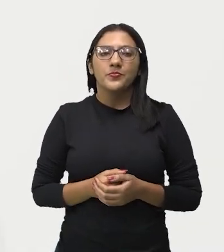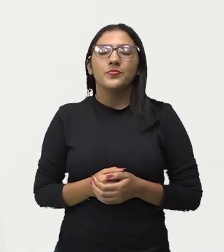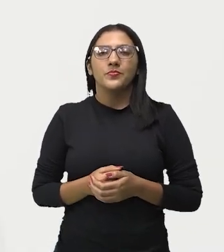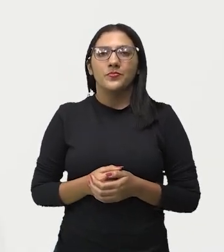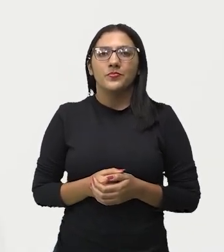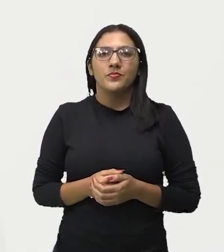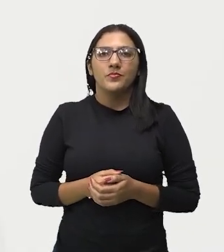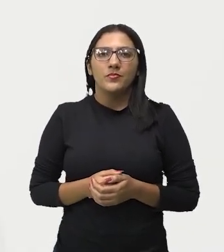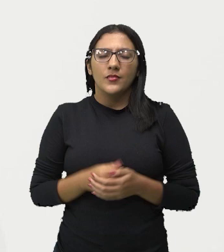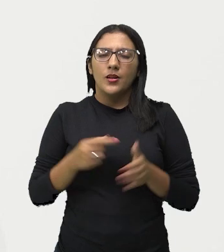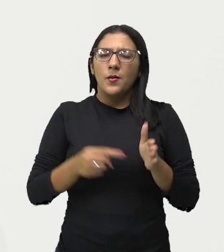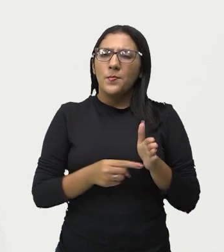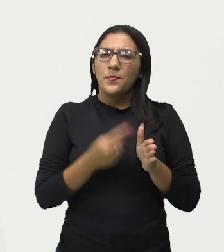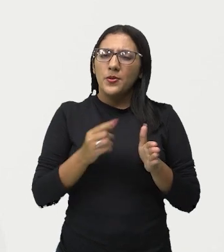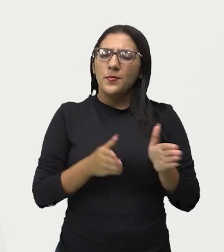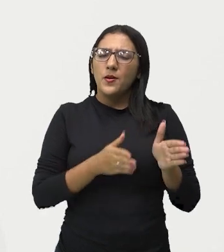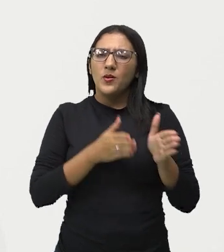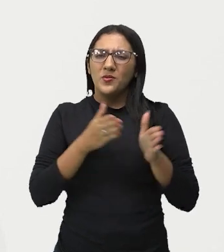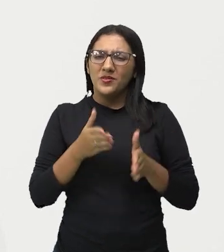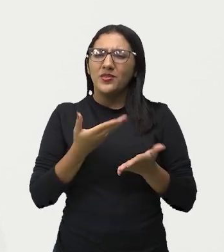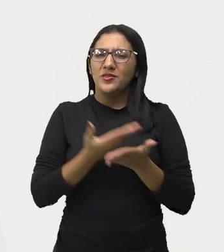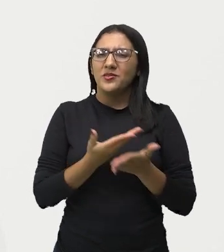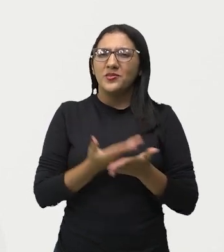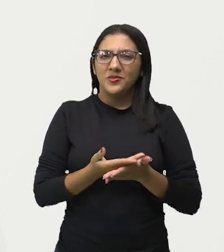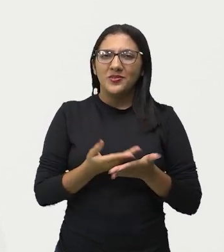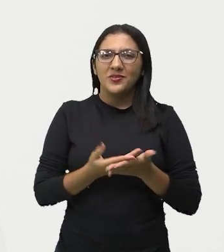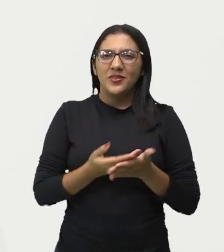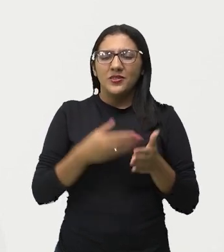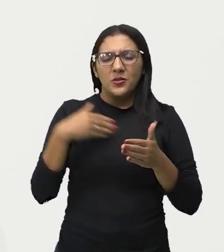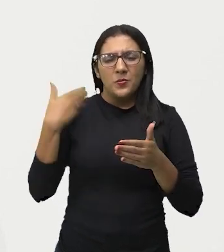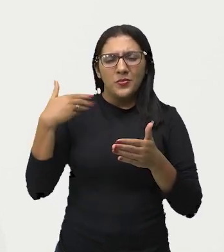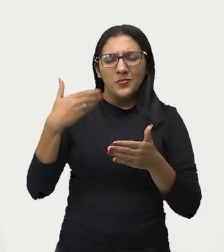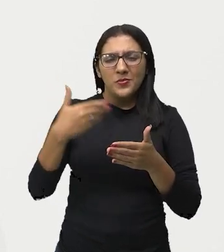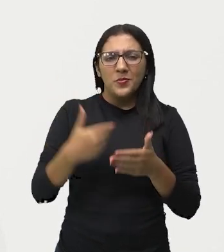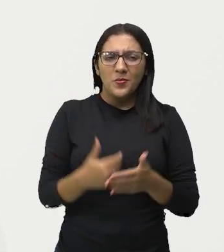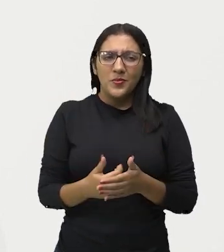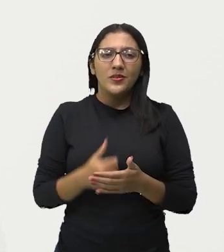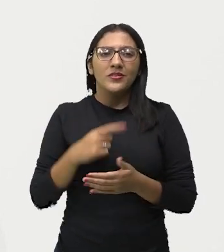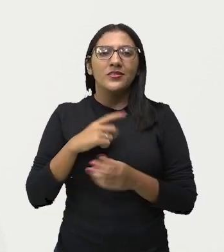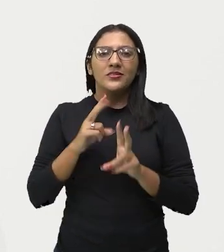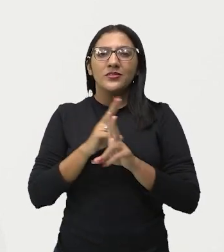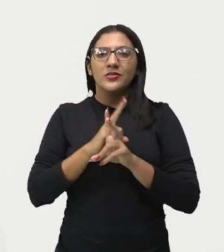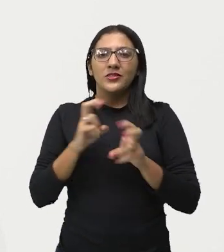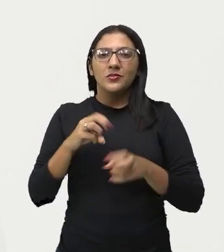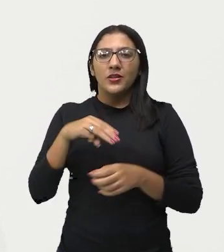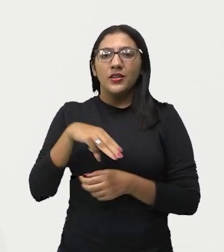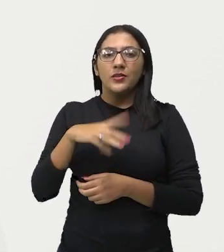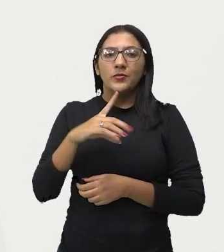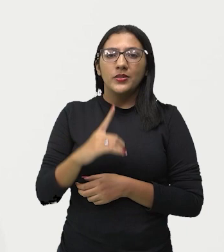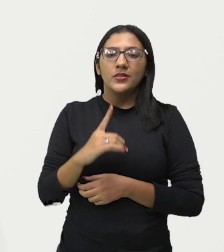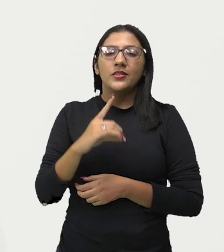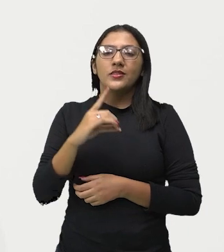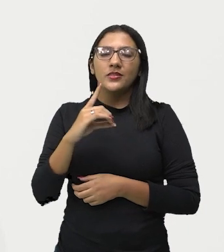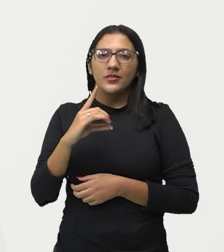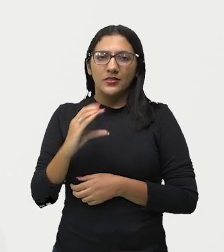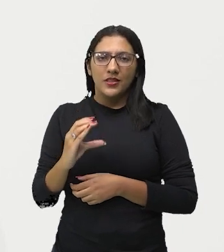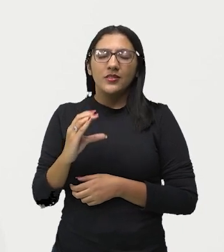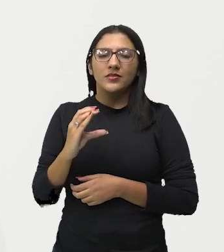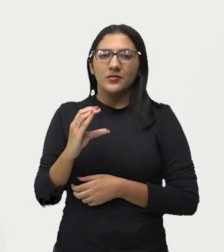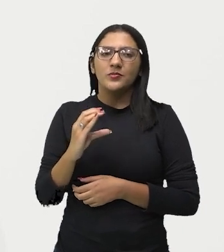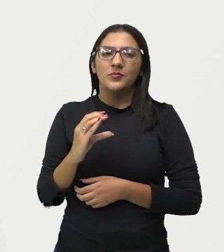longo da nossa unidade 1, nós falamos de MMC. Falamos também